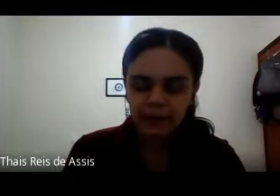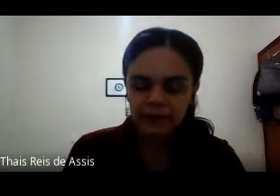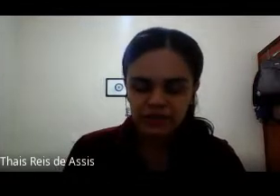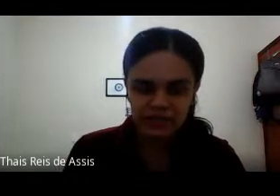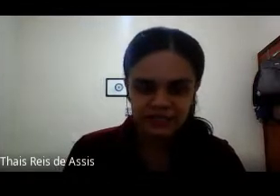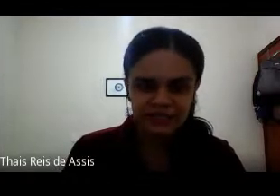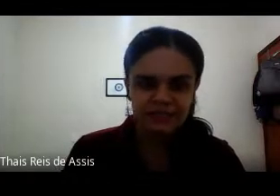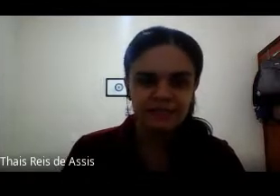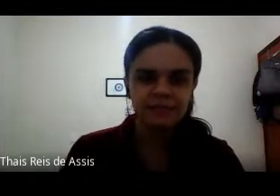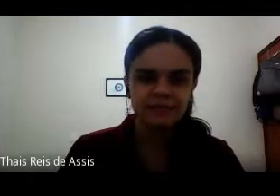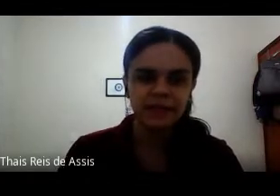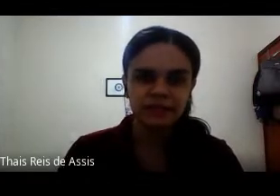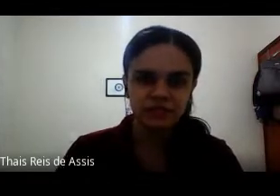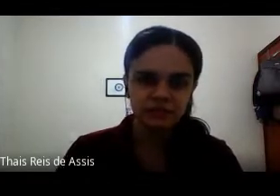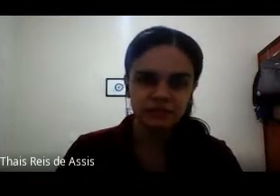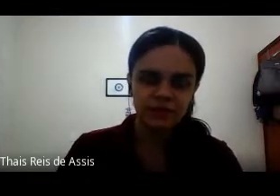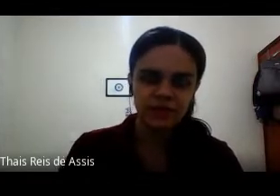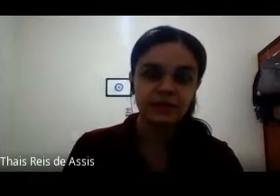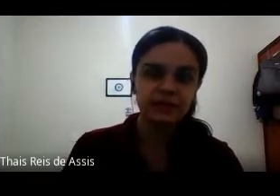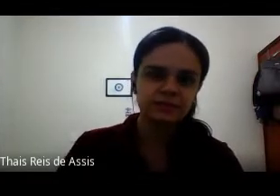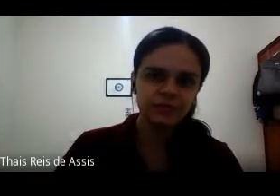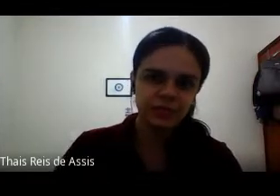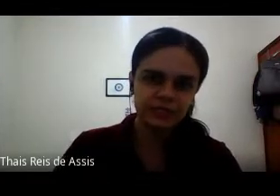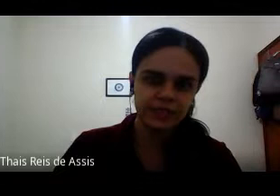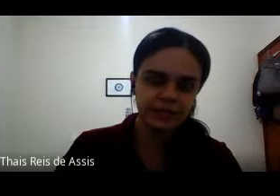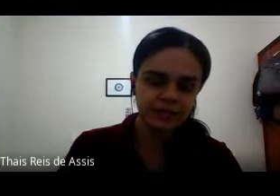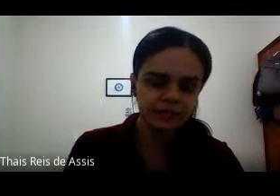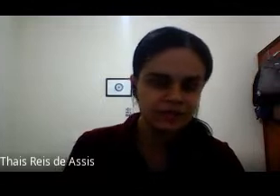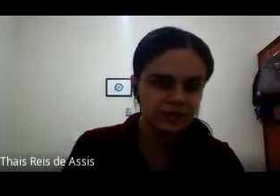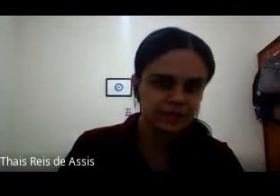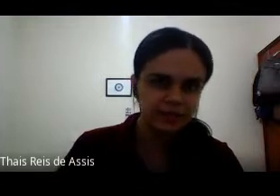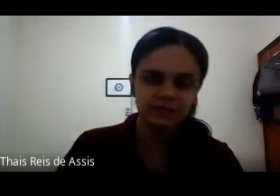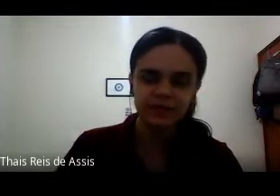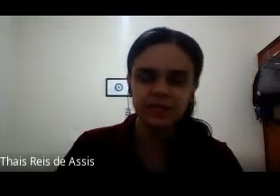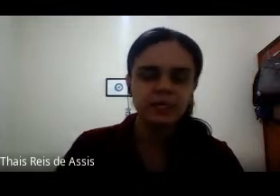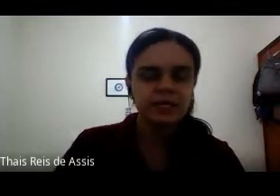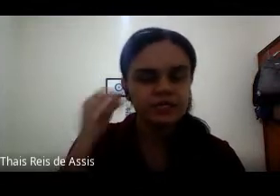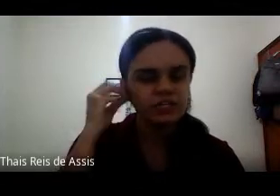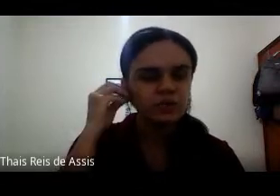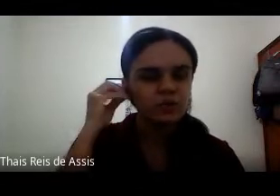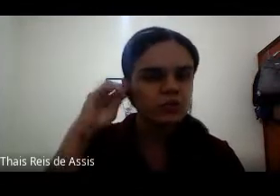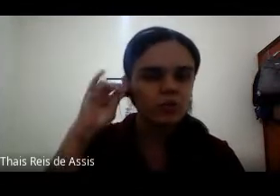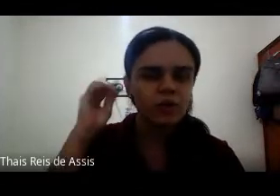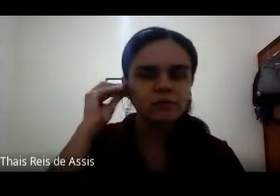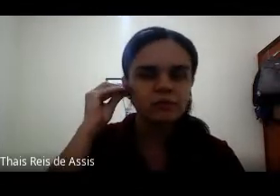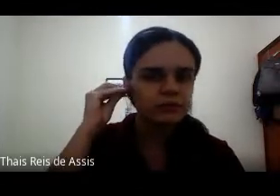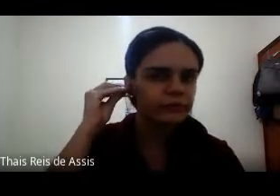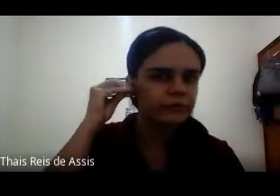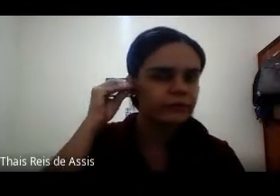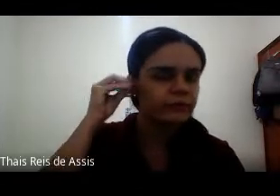não é uma agência que simplesmente é transmissora de saber, que transferir para transferir. Você digita no Google